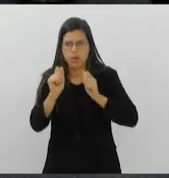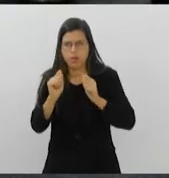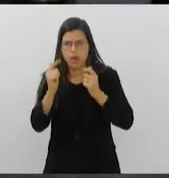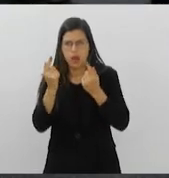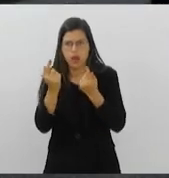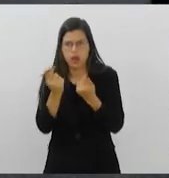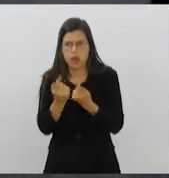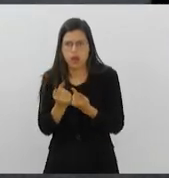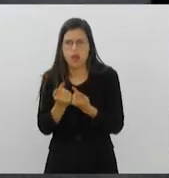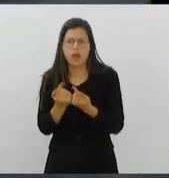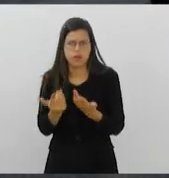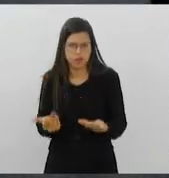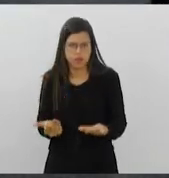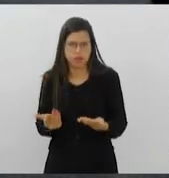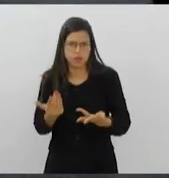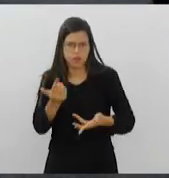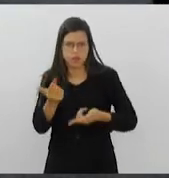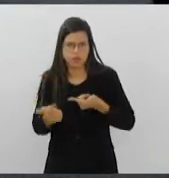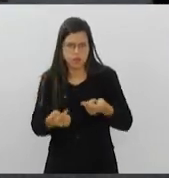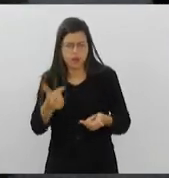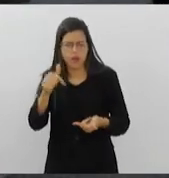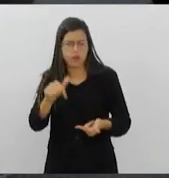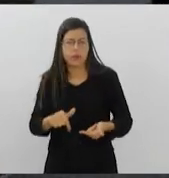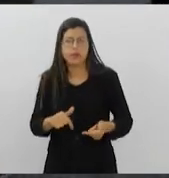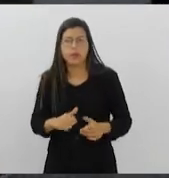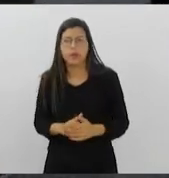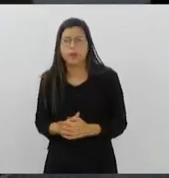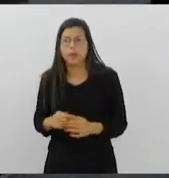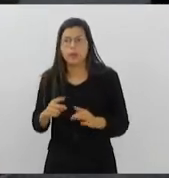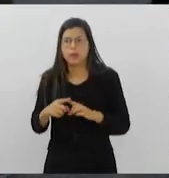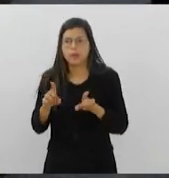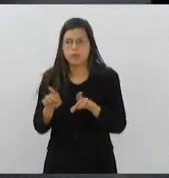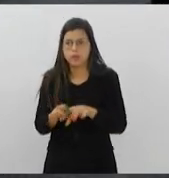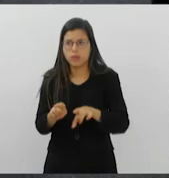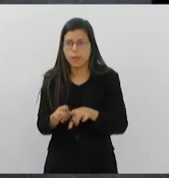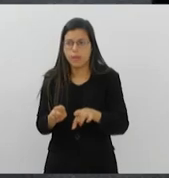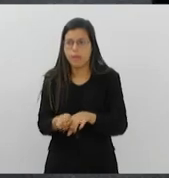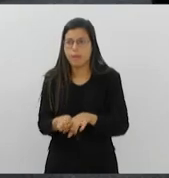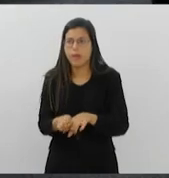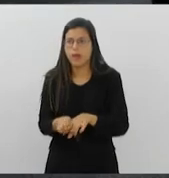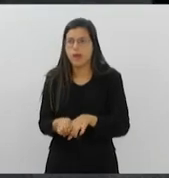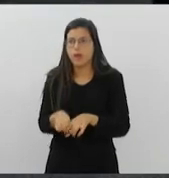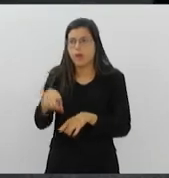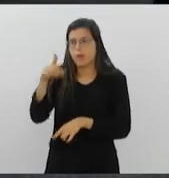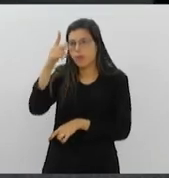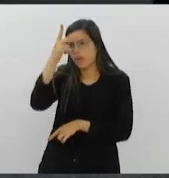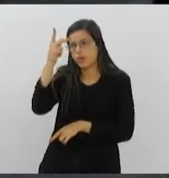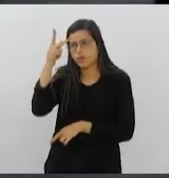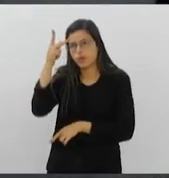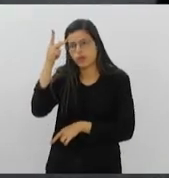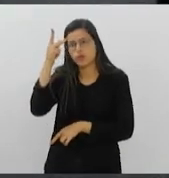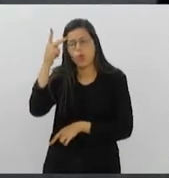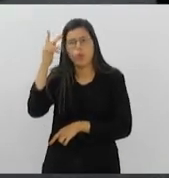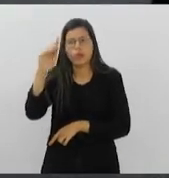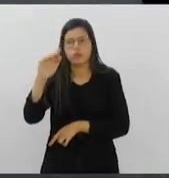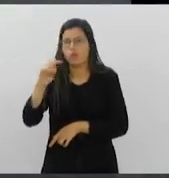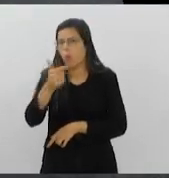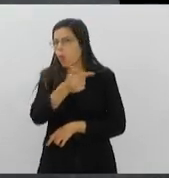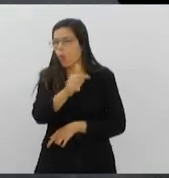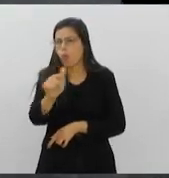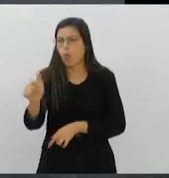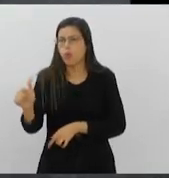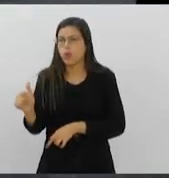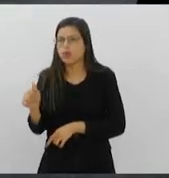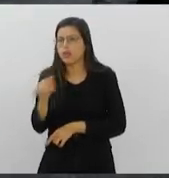que gestam, que estão amamentando, mas também que possa servir para o público. Então, na Comissão de Defesa dos Direitos da Mulher,